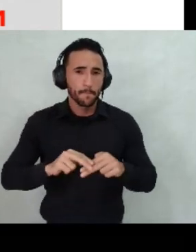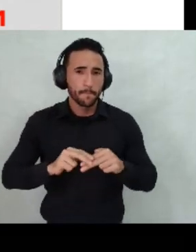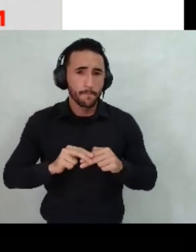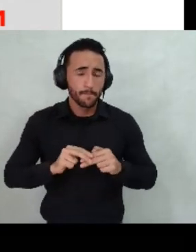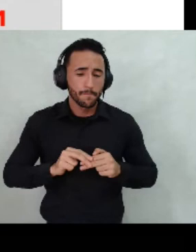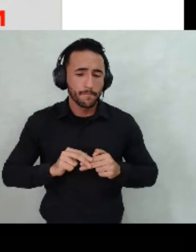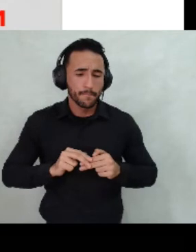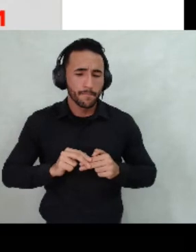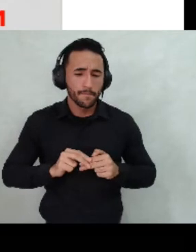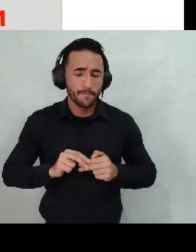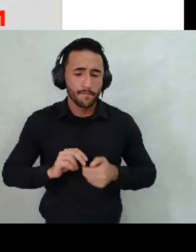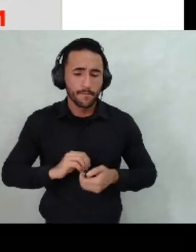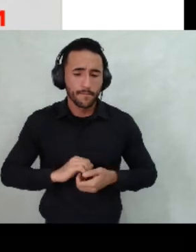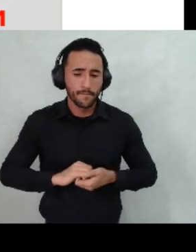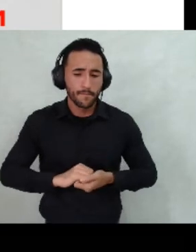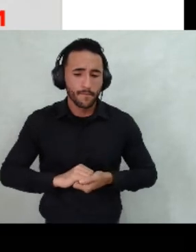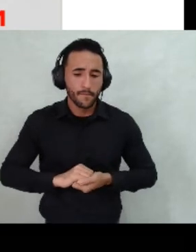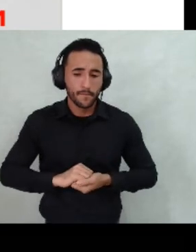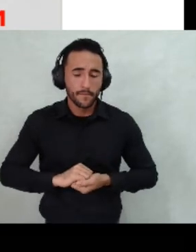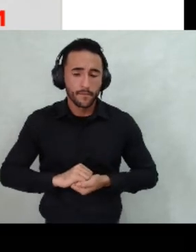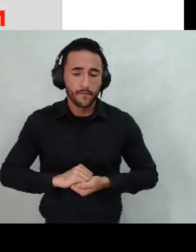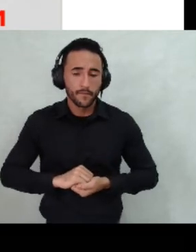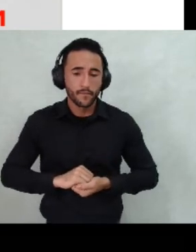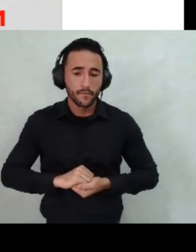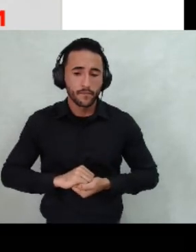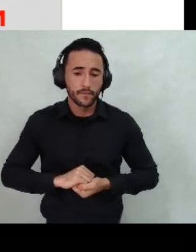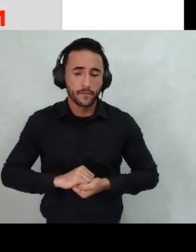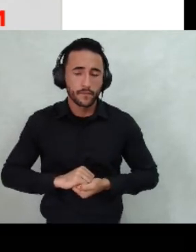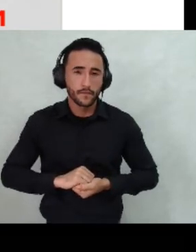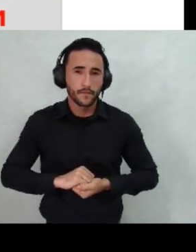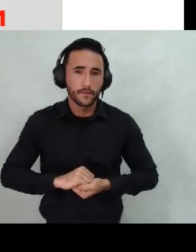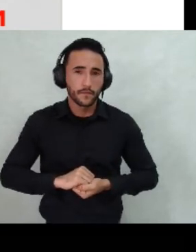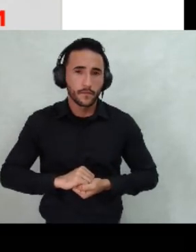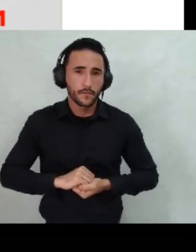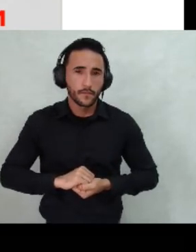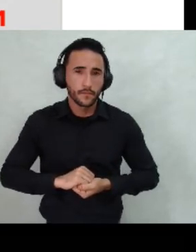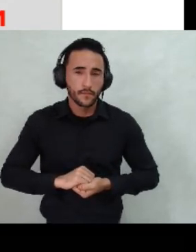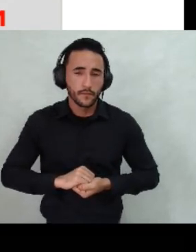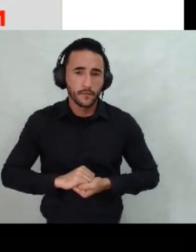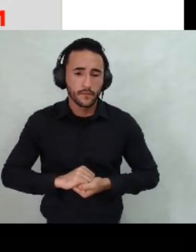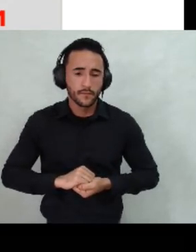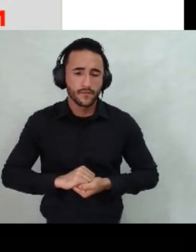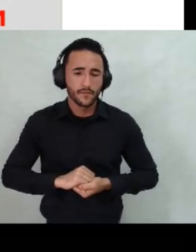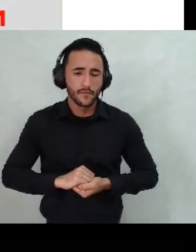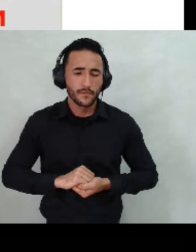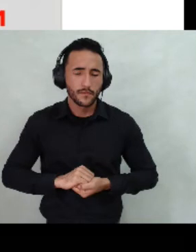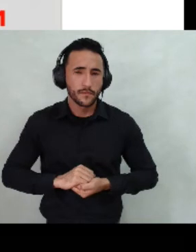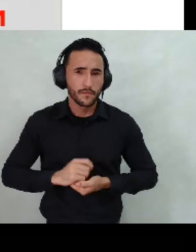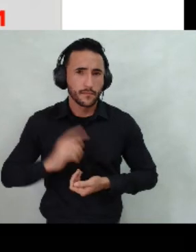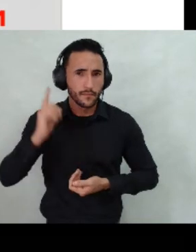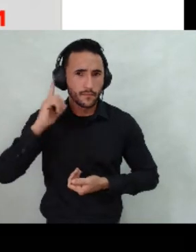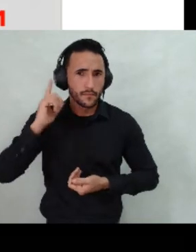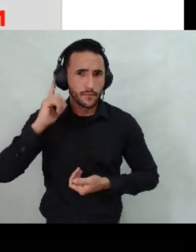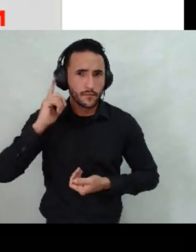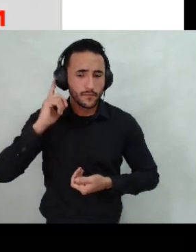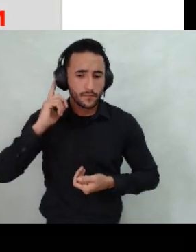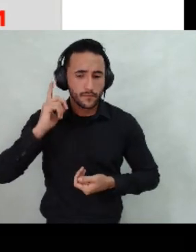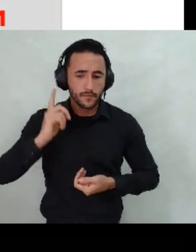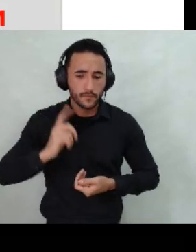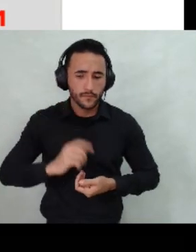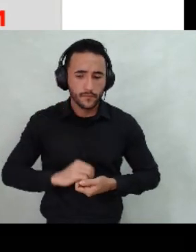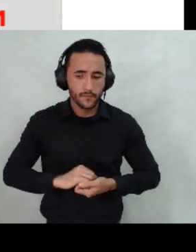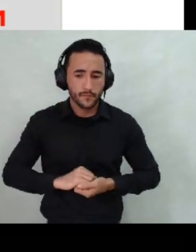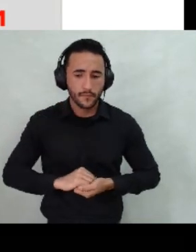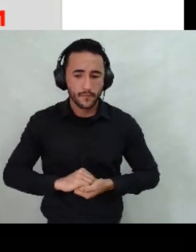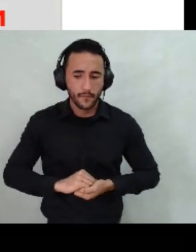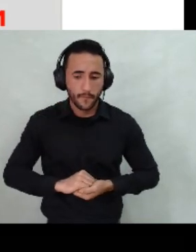com 2 milhões de casos notificados no Brasil hoje, talvez seja possível, extrapolando esses resultados que se